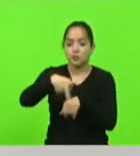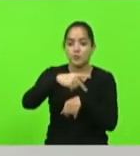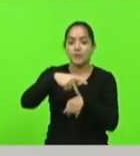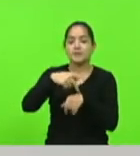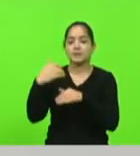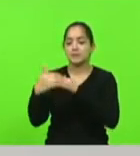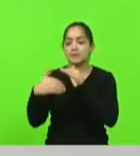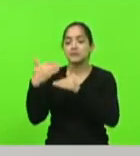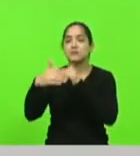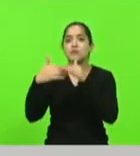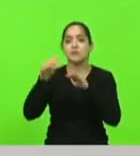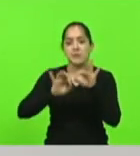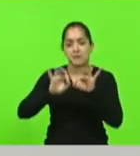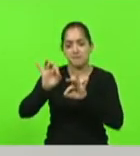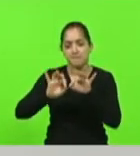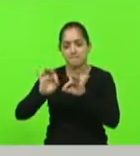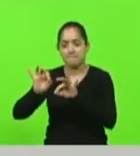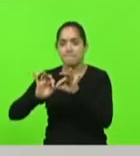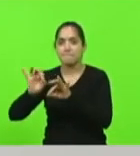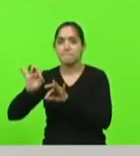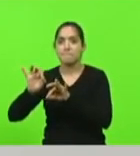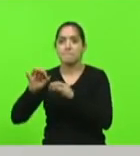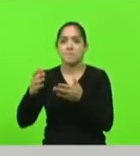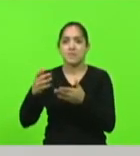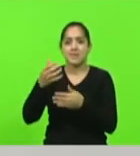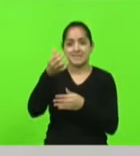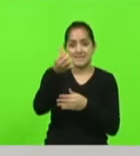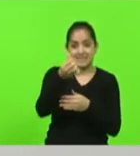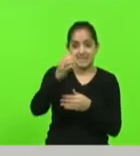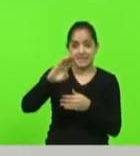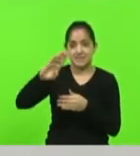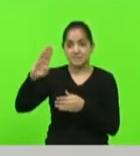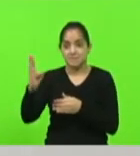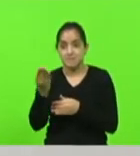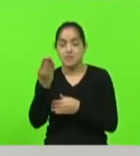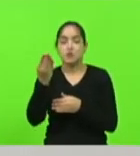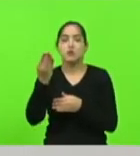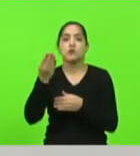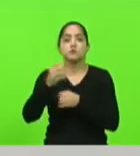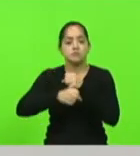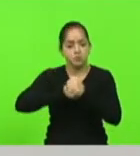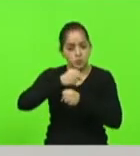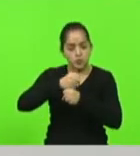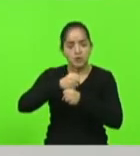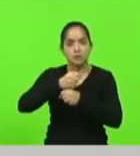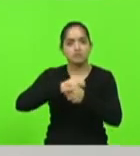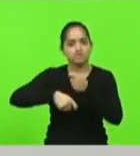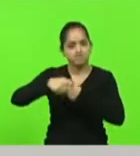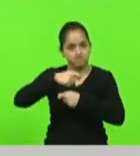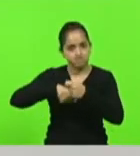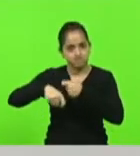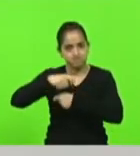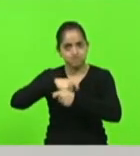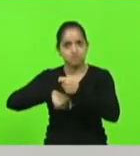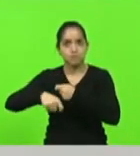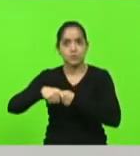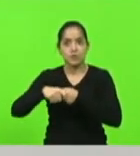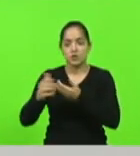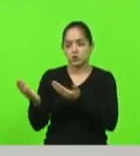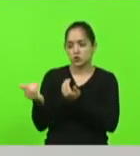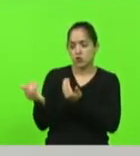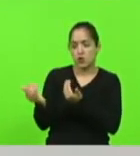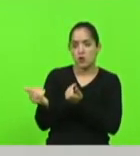de games, movimenta quase 6 bilhões por ano, e praticamente todos os jovens, os